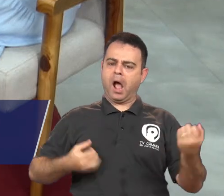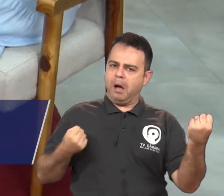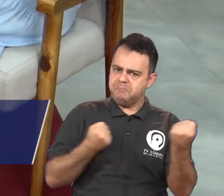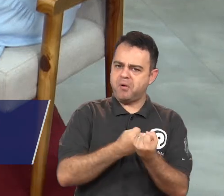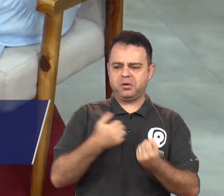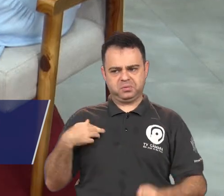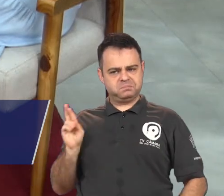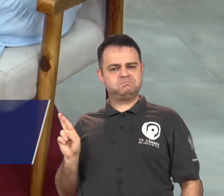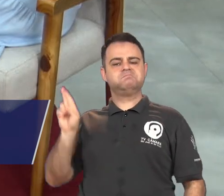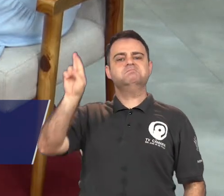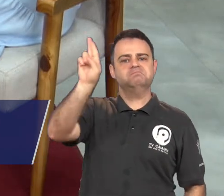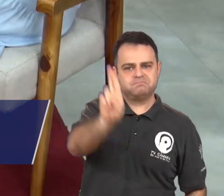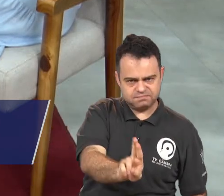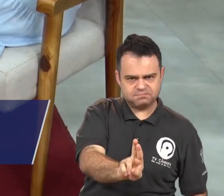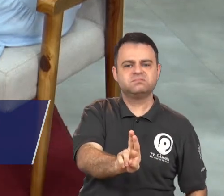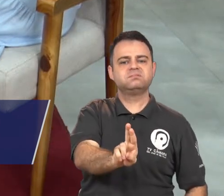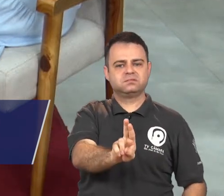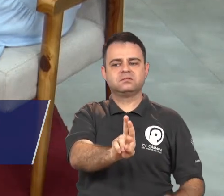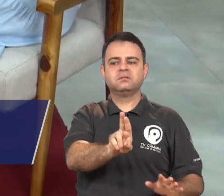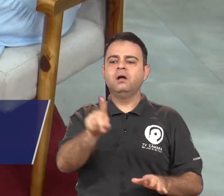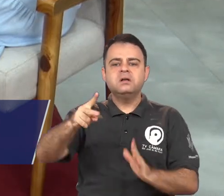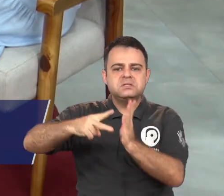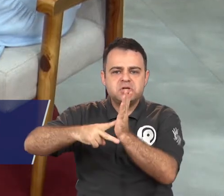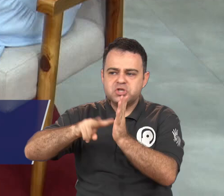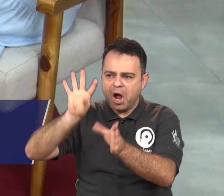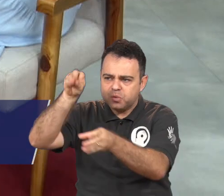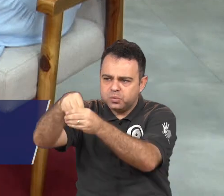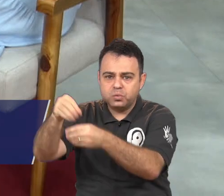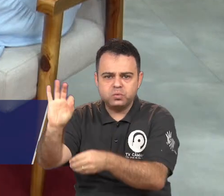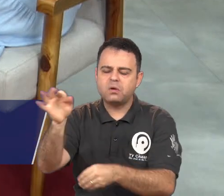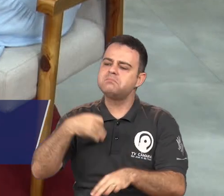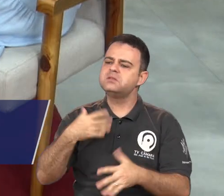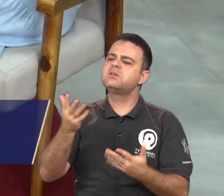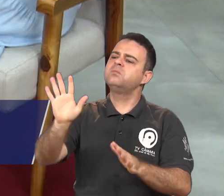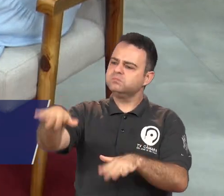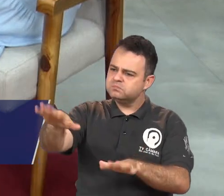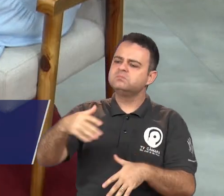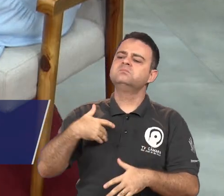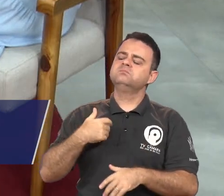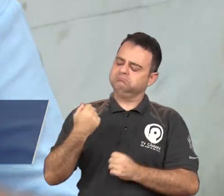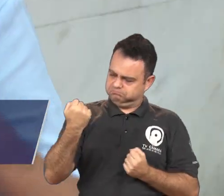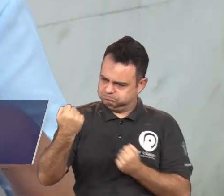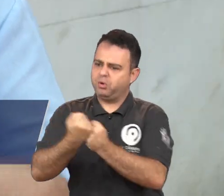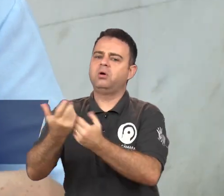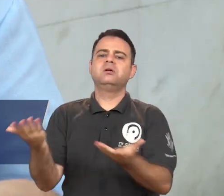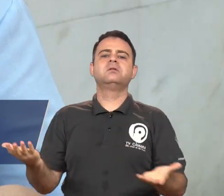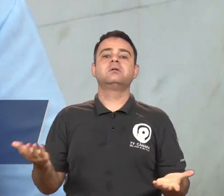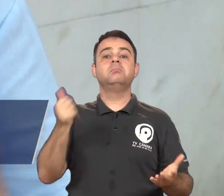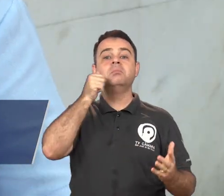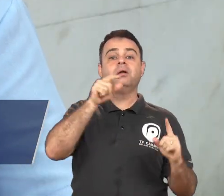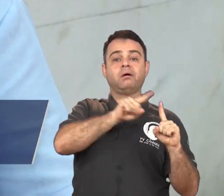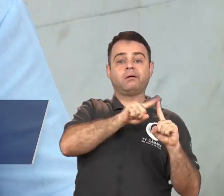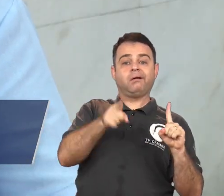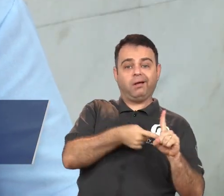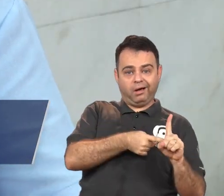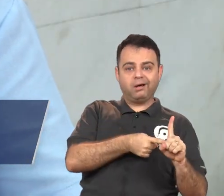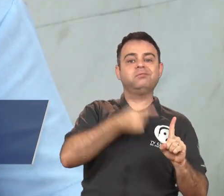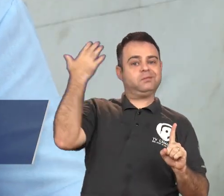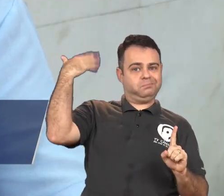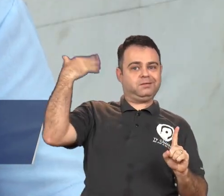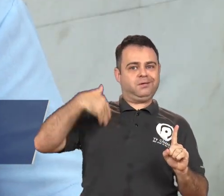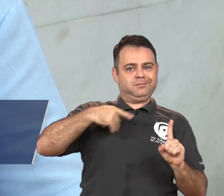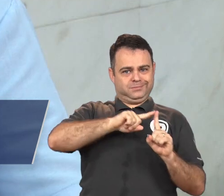às vezes eu nem fazia parte daquele sindicato, mas eu estava lá apoiando, ajudando os trabalhadores, grávida. Hoje meus filhos